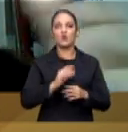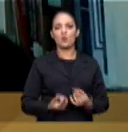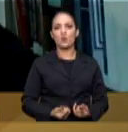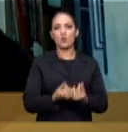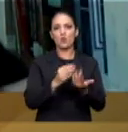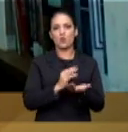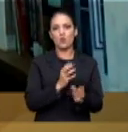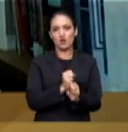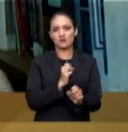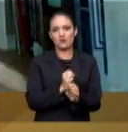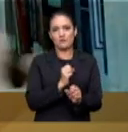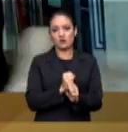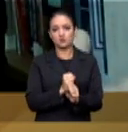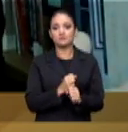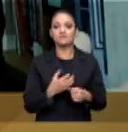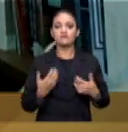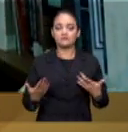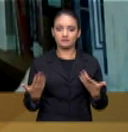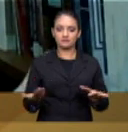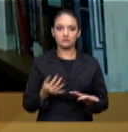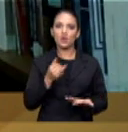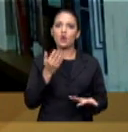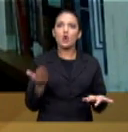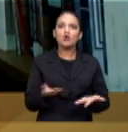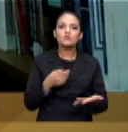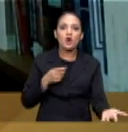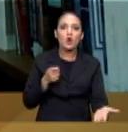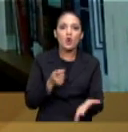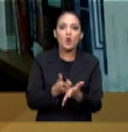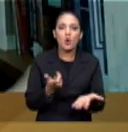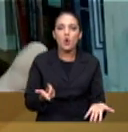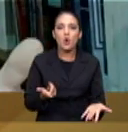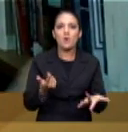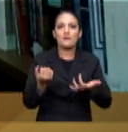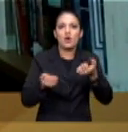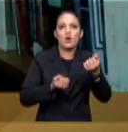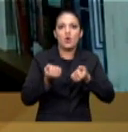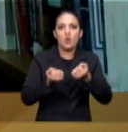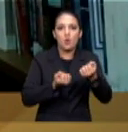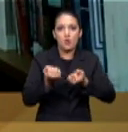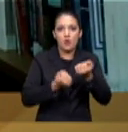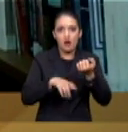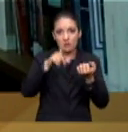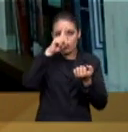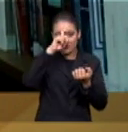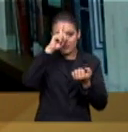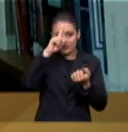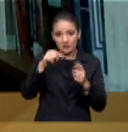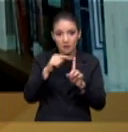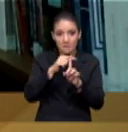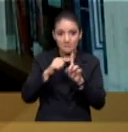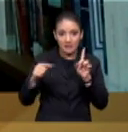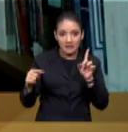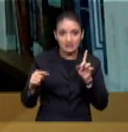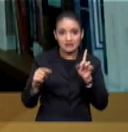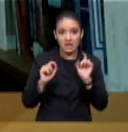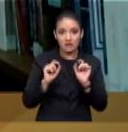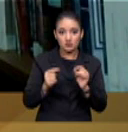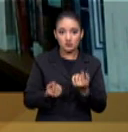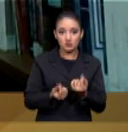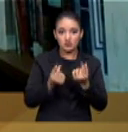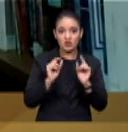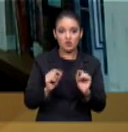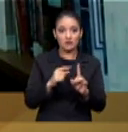terem uma ideia, né? Hoje, para se comprar uma ambulância, metade dos gastos que os municípios fazem com a compra de